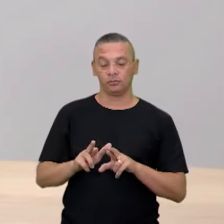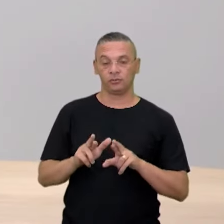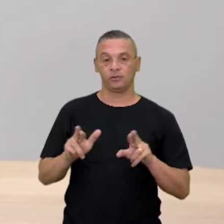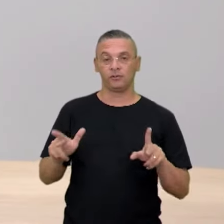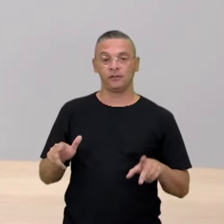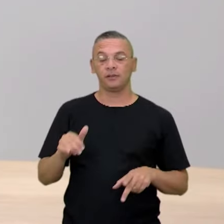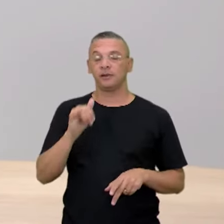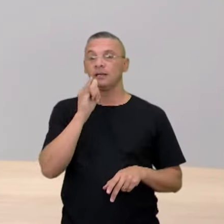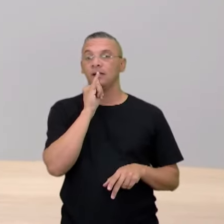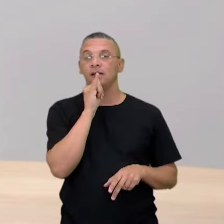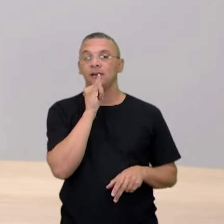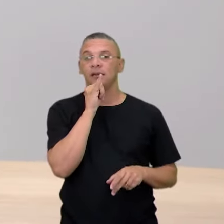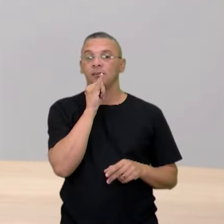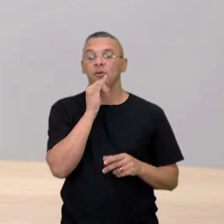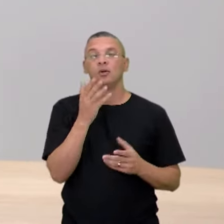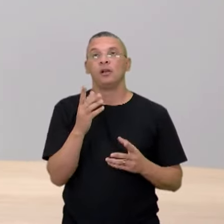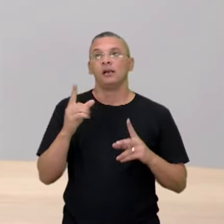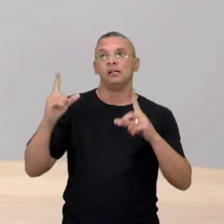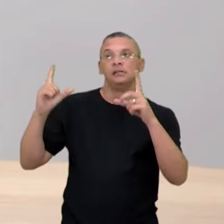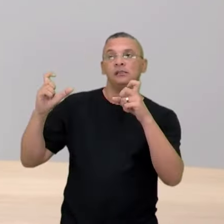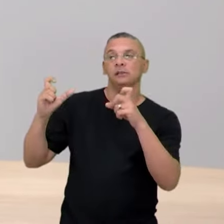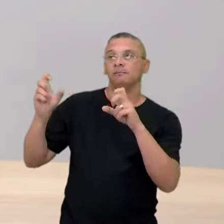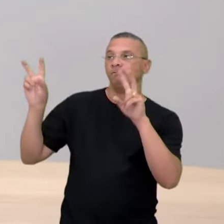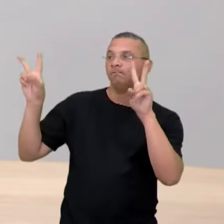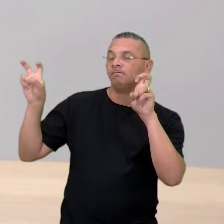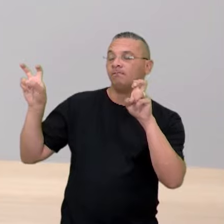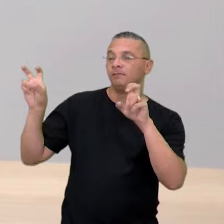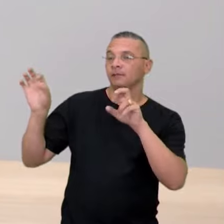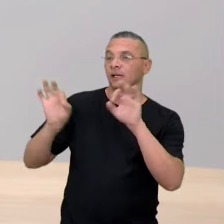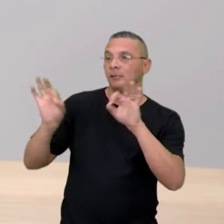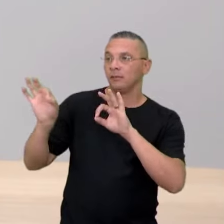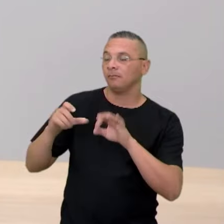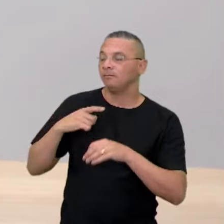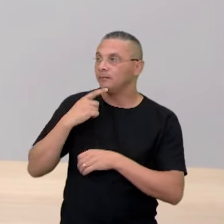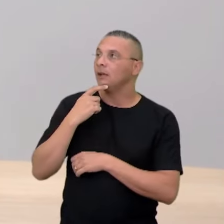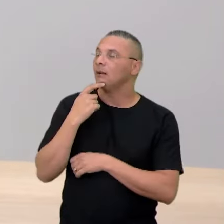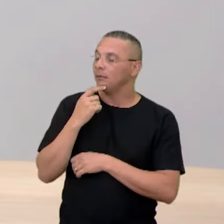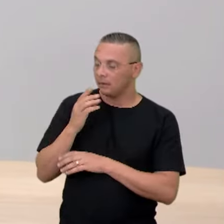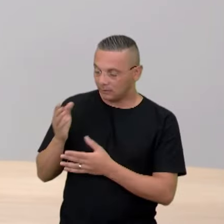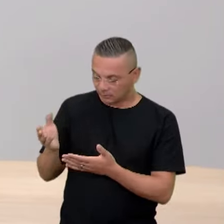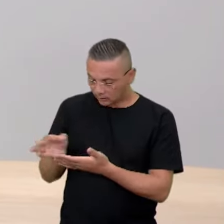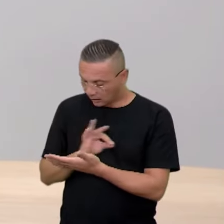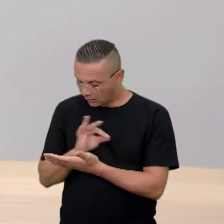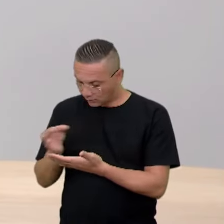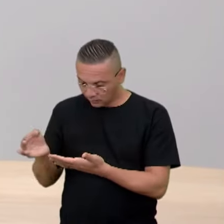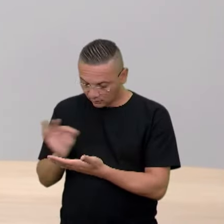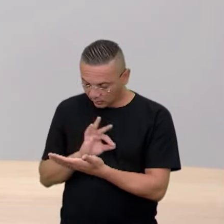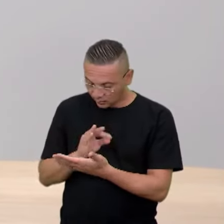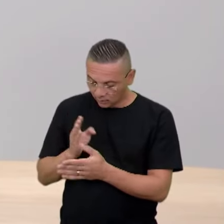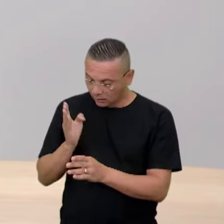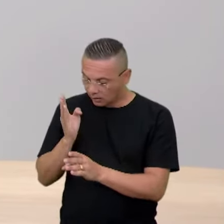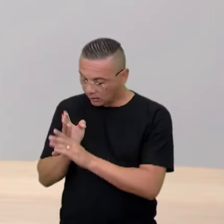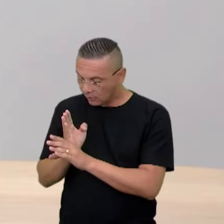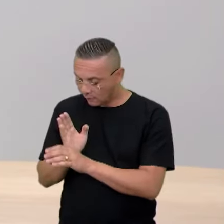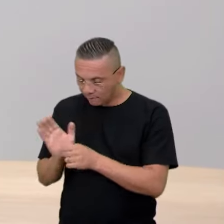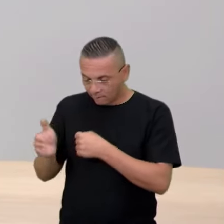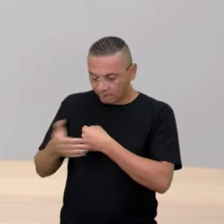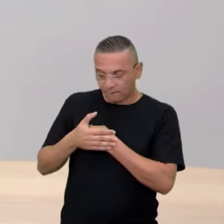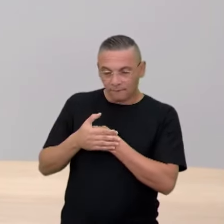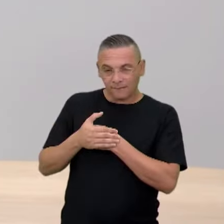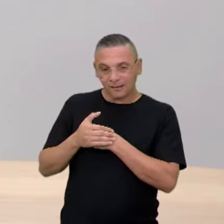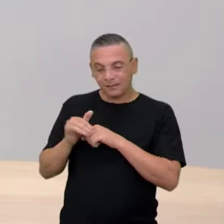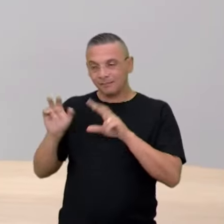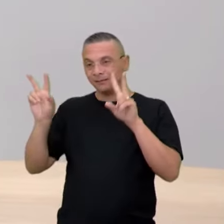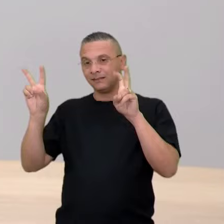exemplo, o jornal está falando sobre esse tema, mas eu só localizei porque eu estava folheando e achei lá naquele caderno, bem escondidinho lá,